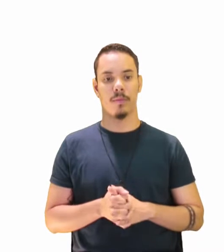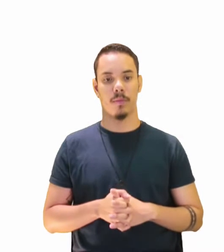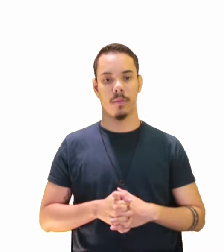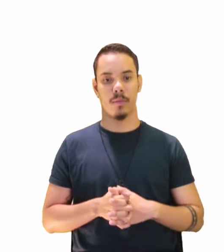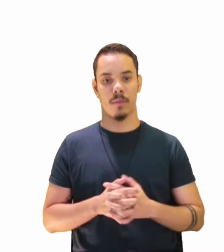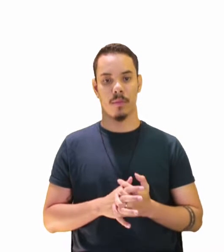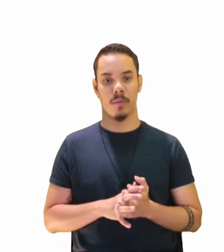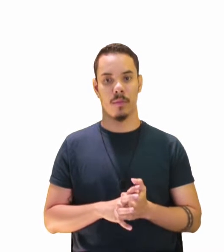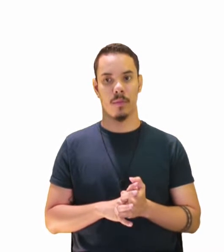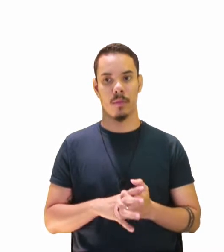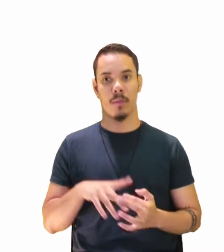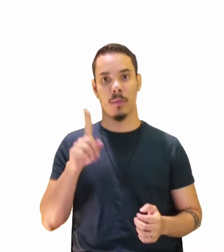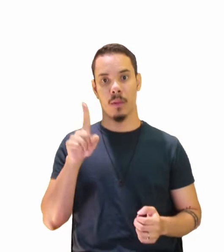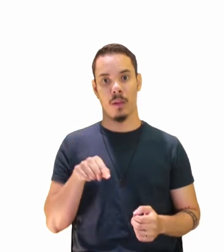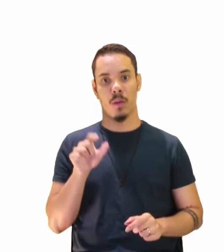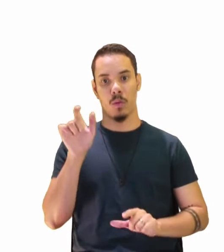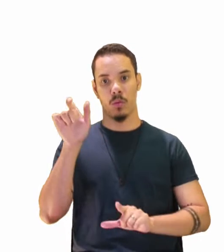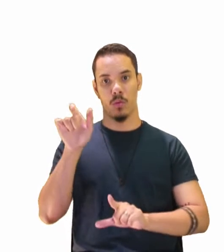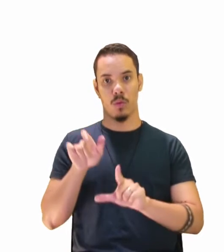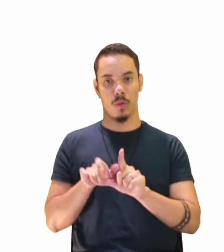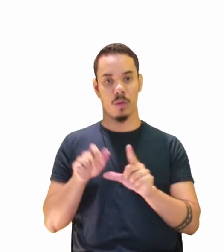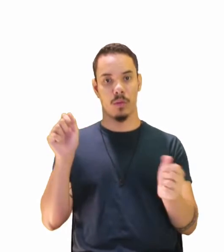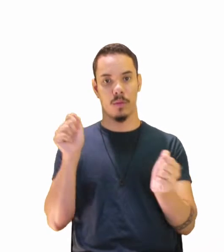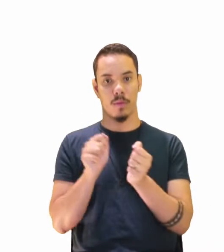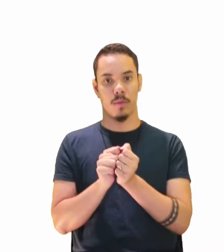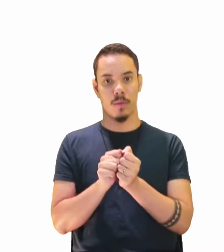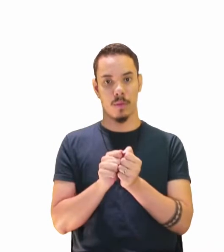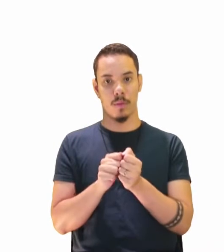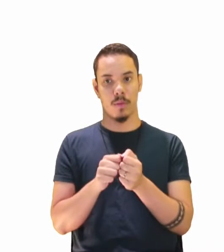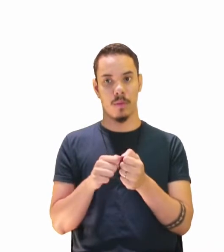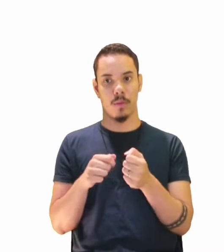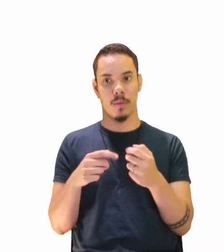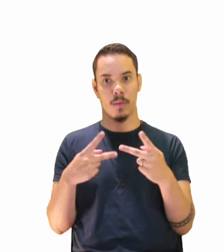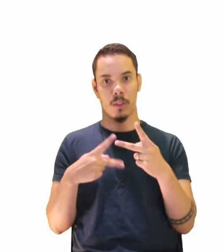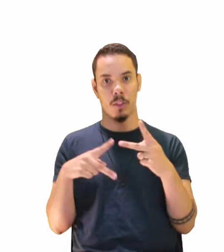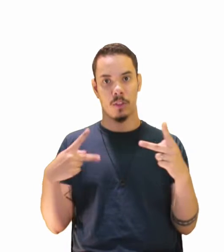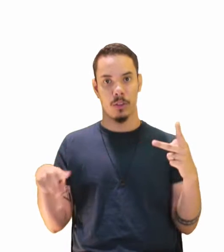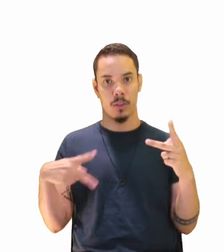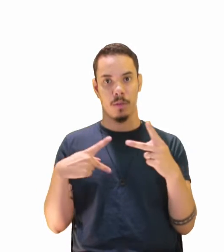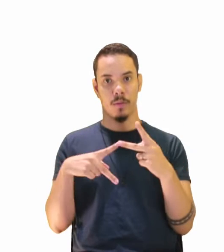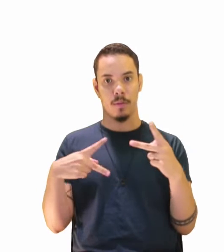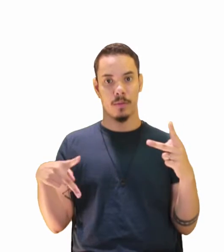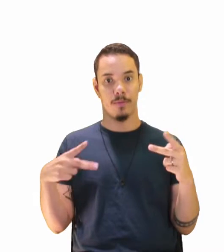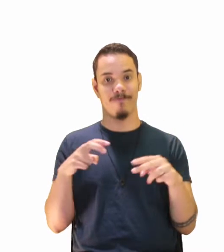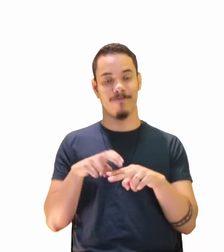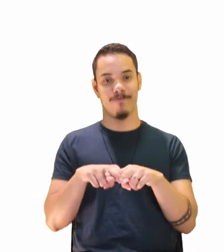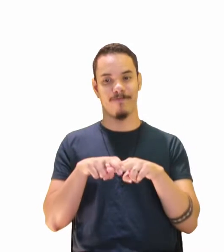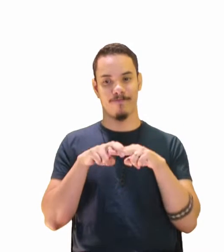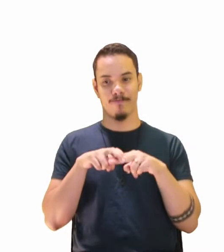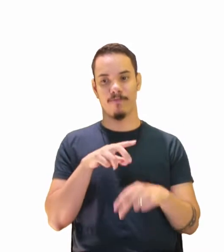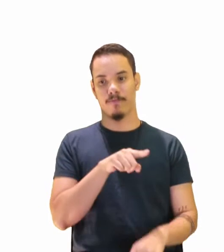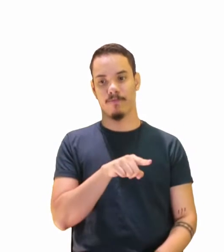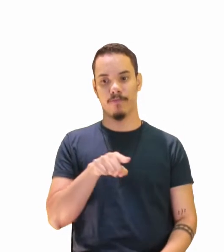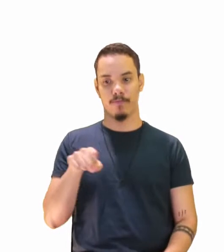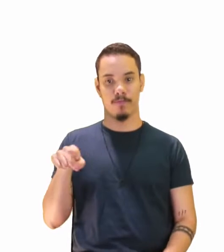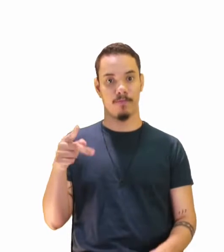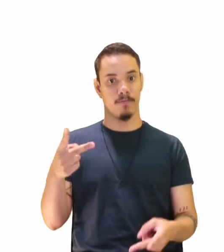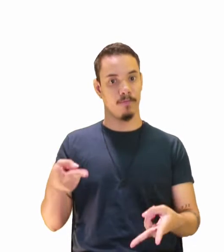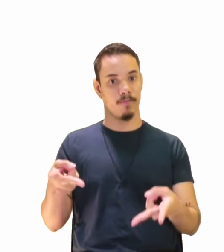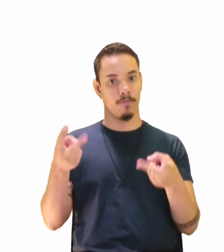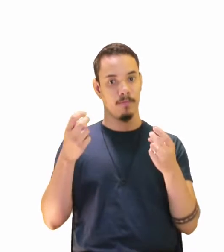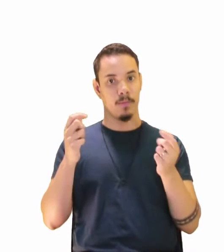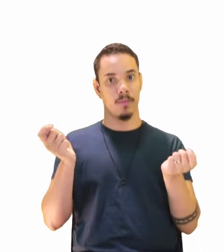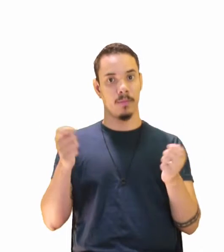o sujeito a seu predicativo. Então, aqui você percebe essa omissão e você dá